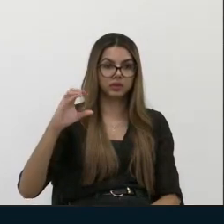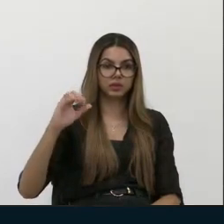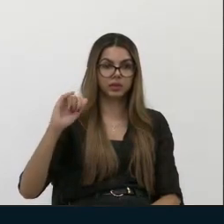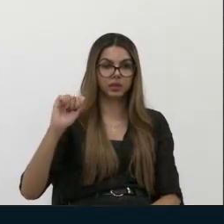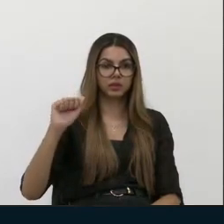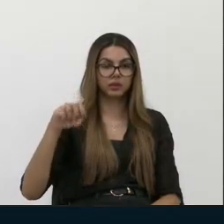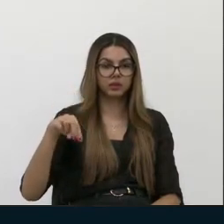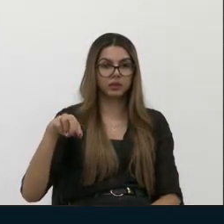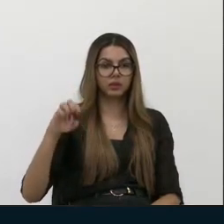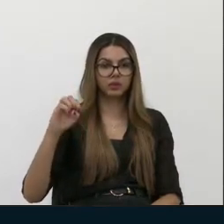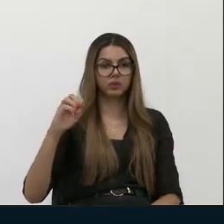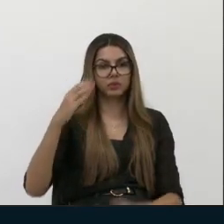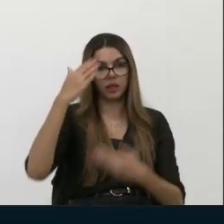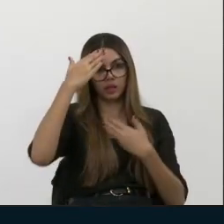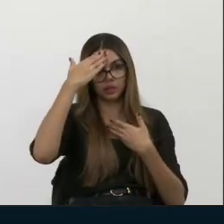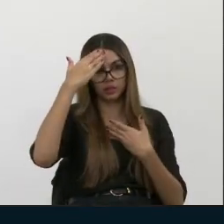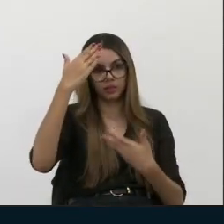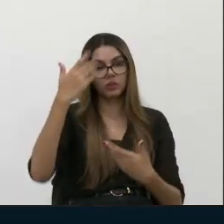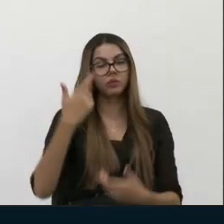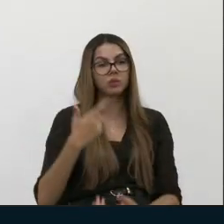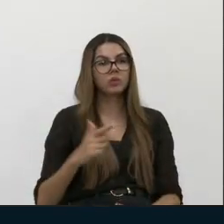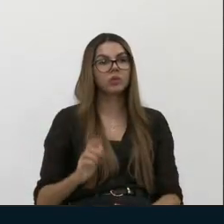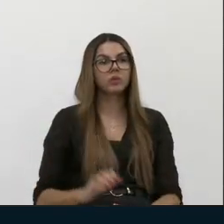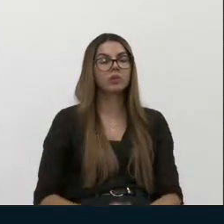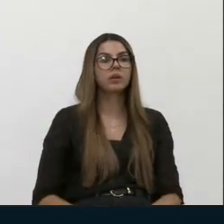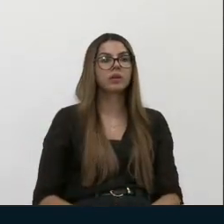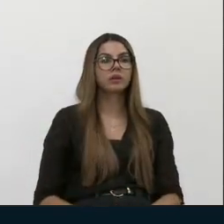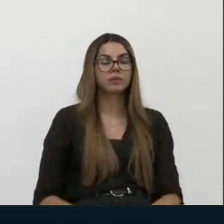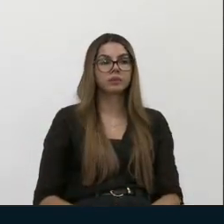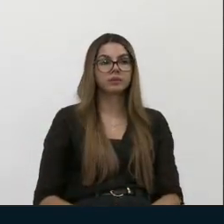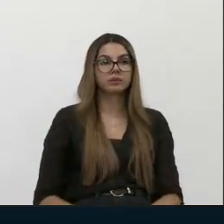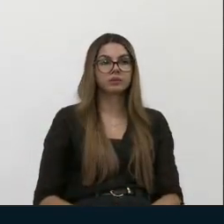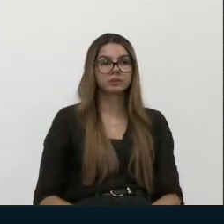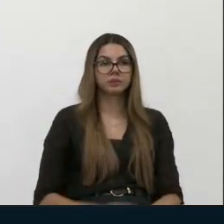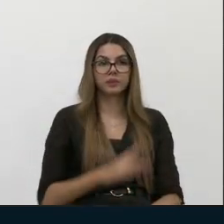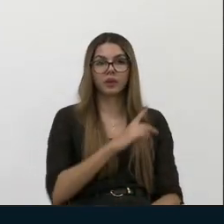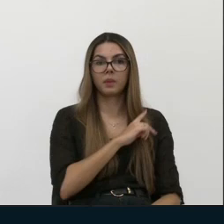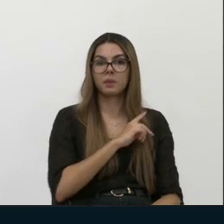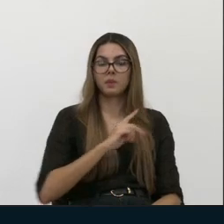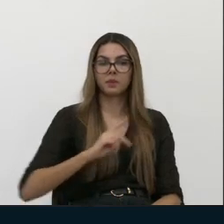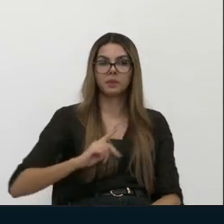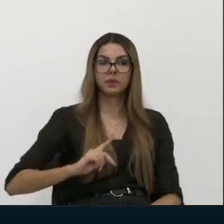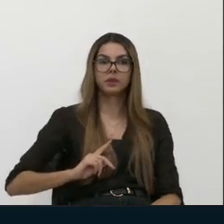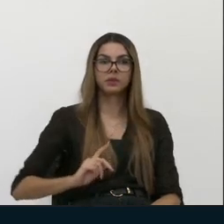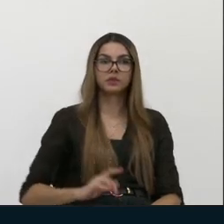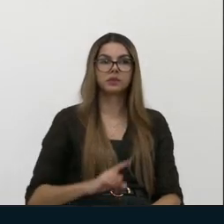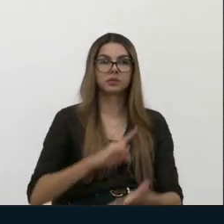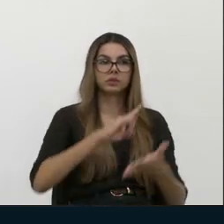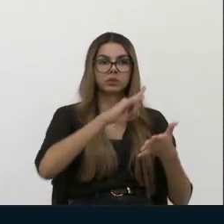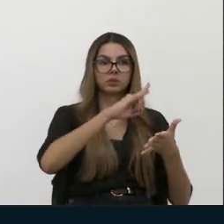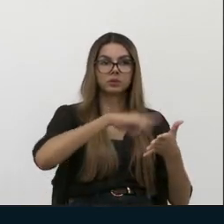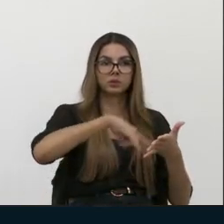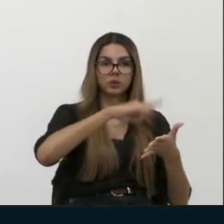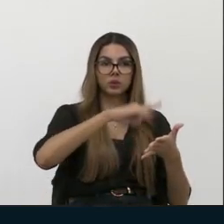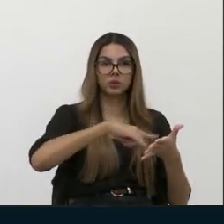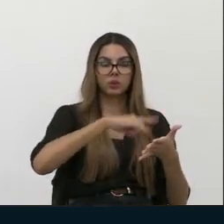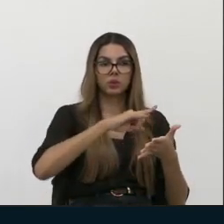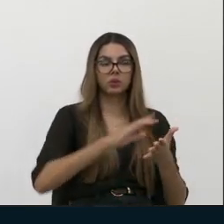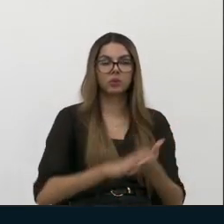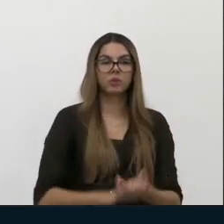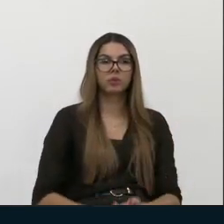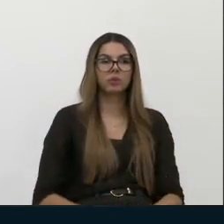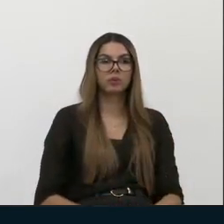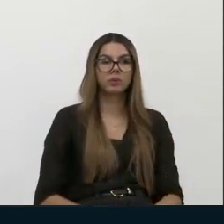uma vez e gostaria de registrar aqui, senhor presidente da Câmara de Ciano, a entrega simbólica, ainda que